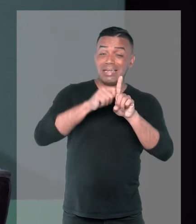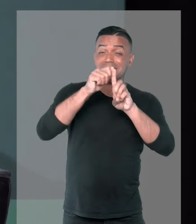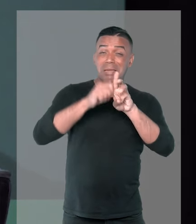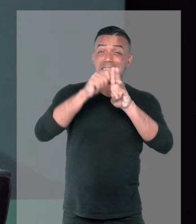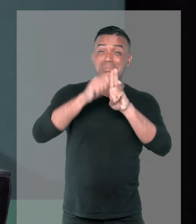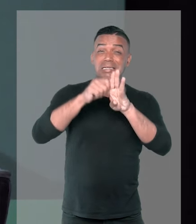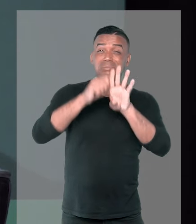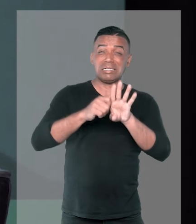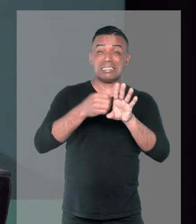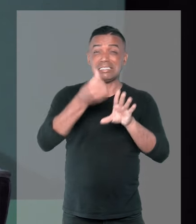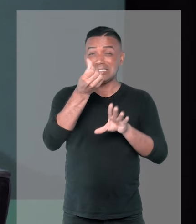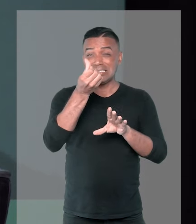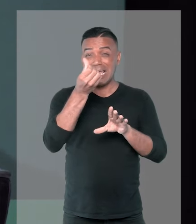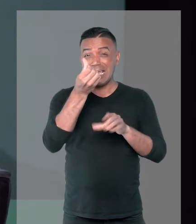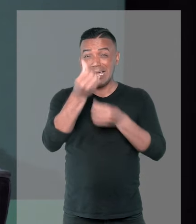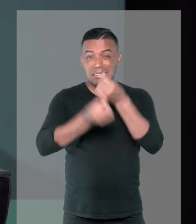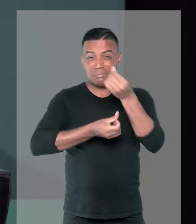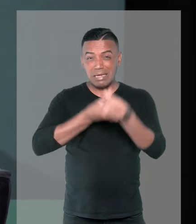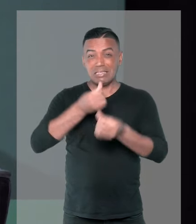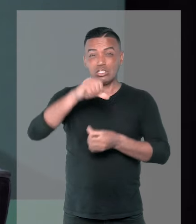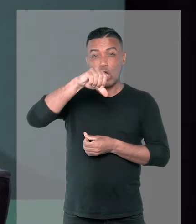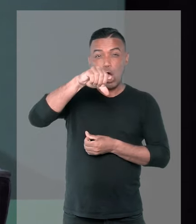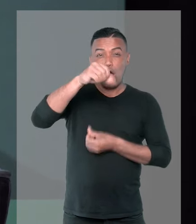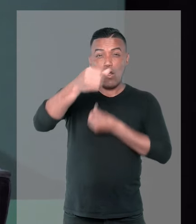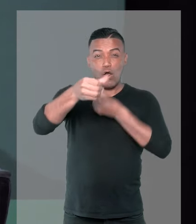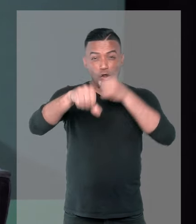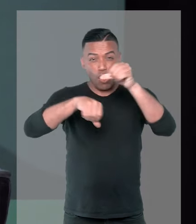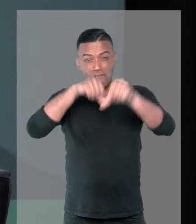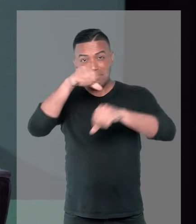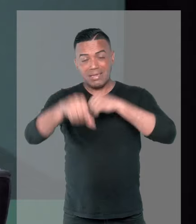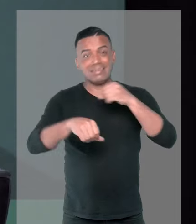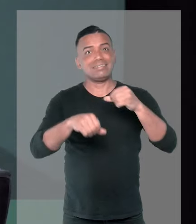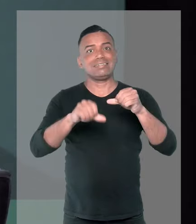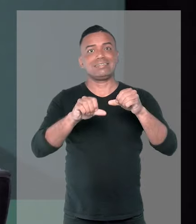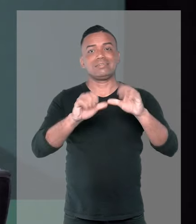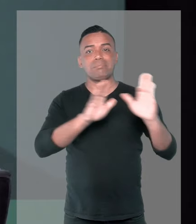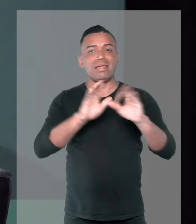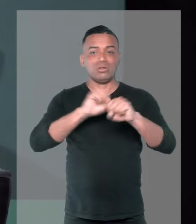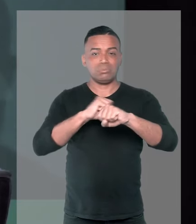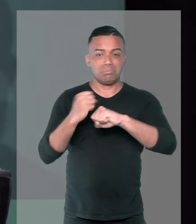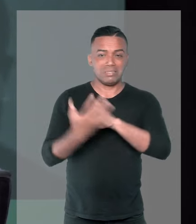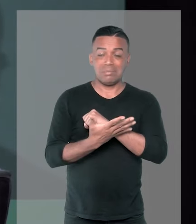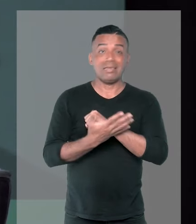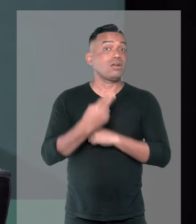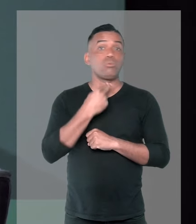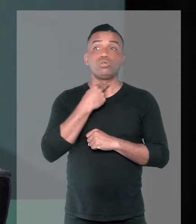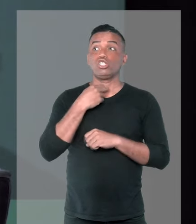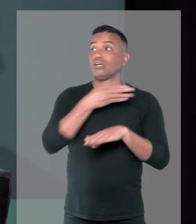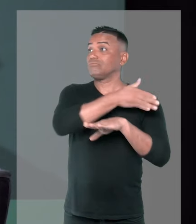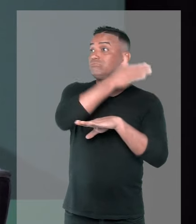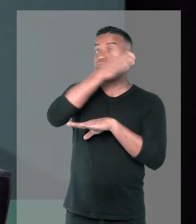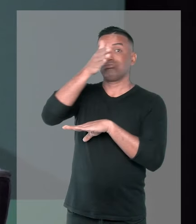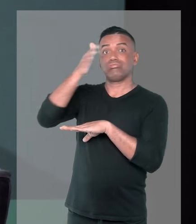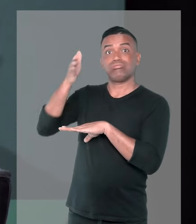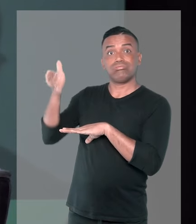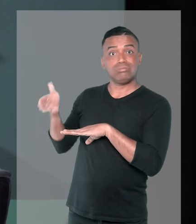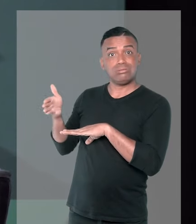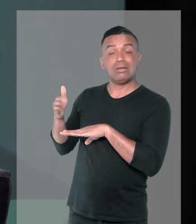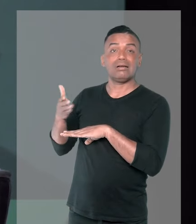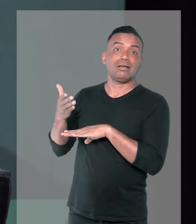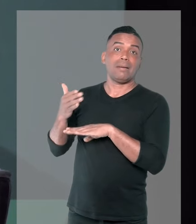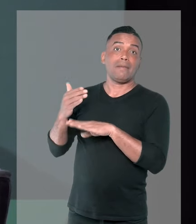né se 9 meses no miolo de um de uma pandemia que nos isolava fisicamente você não podia ir PR os outros lugares até porque por exemplo